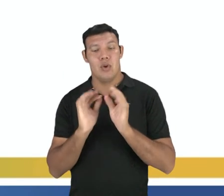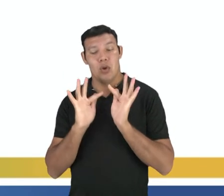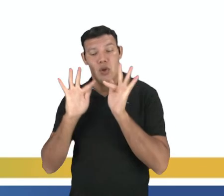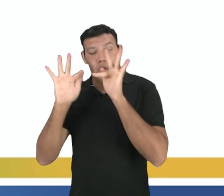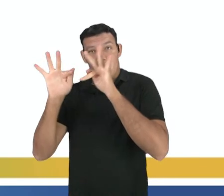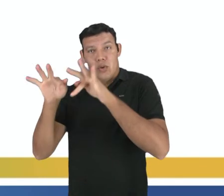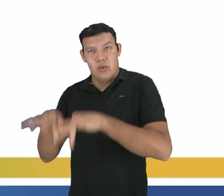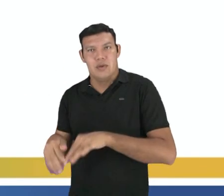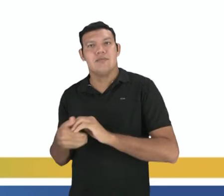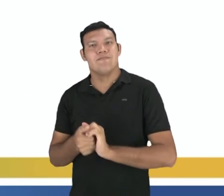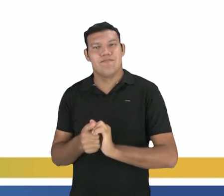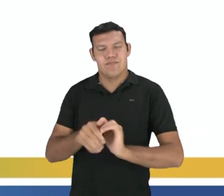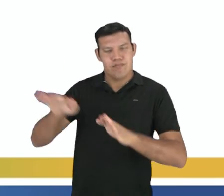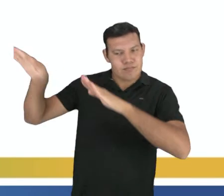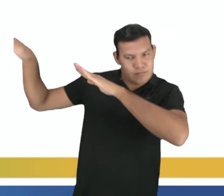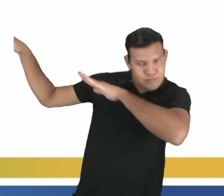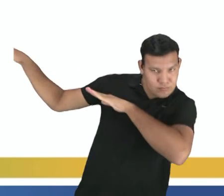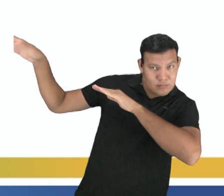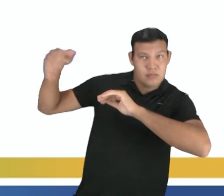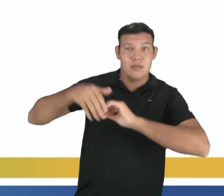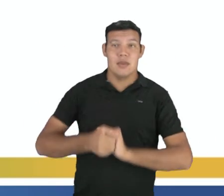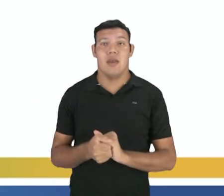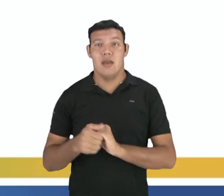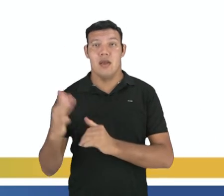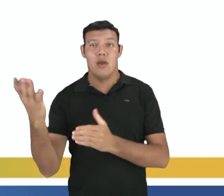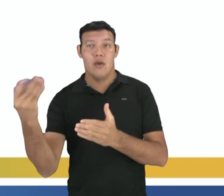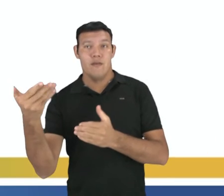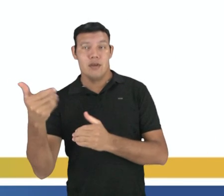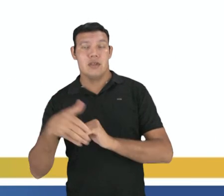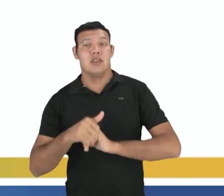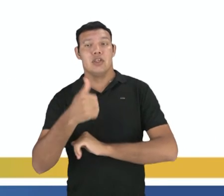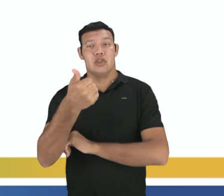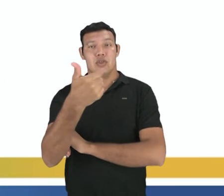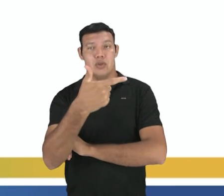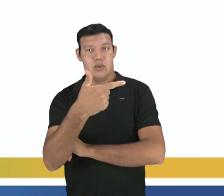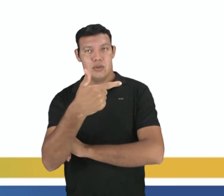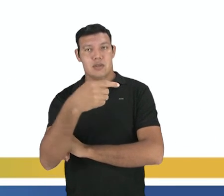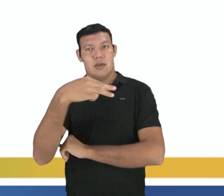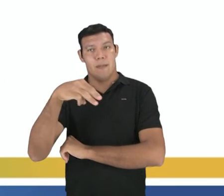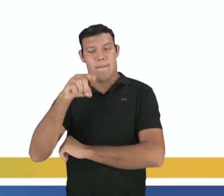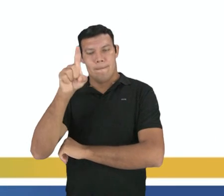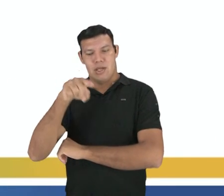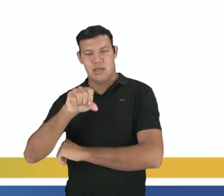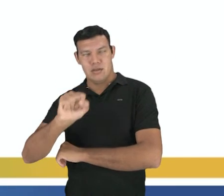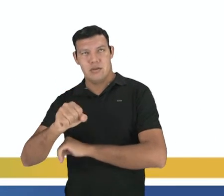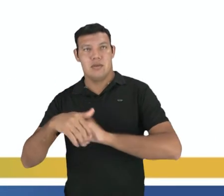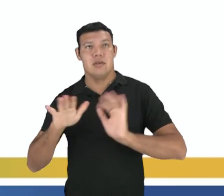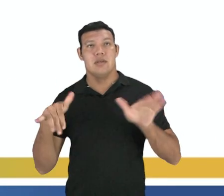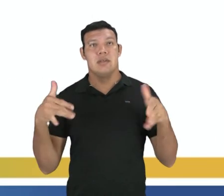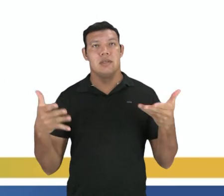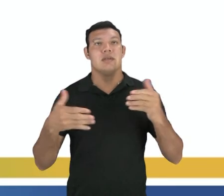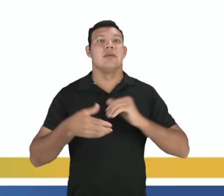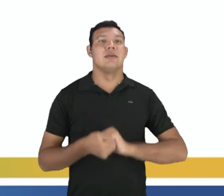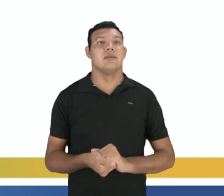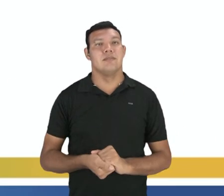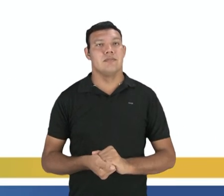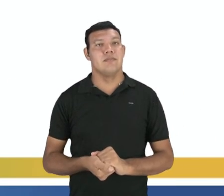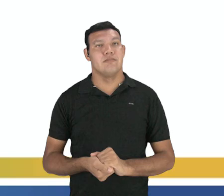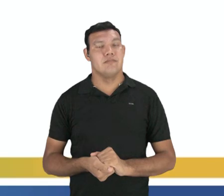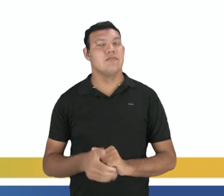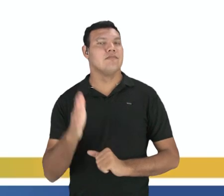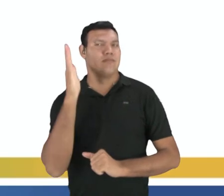Bolt havia atingido a velocidade de 12 metros por segundo ok e o comando agora